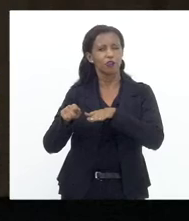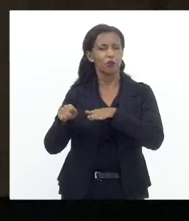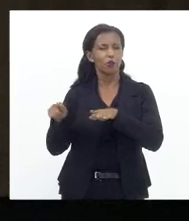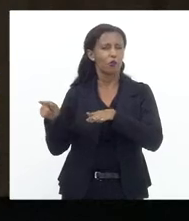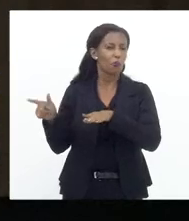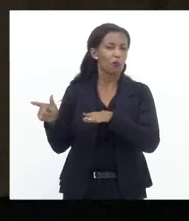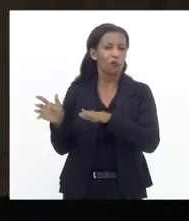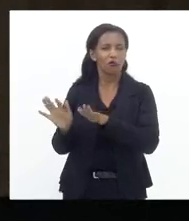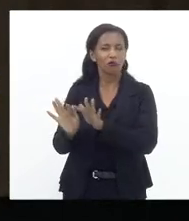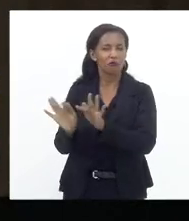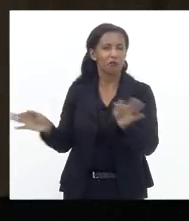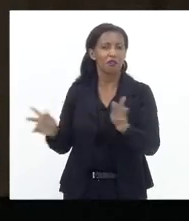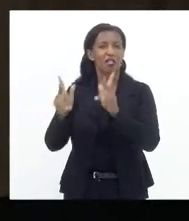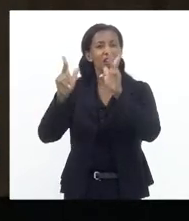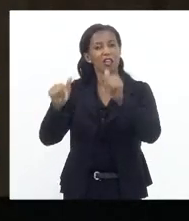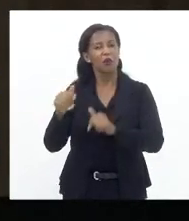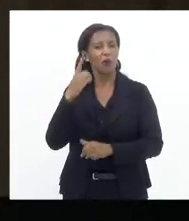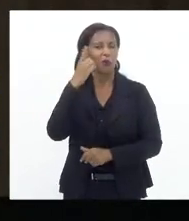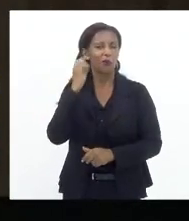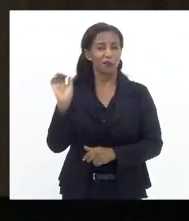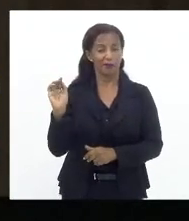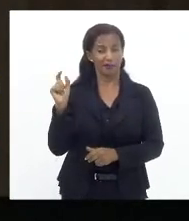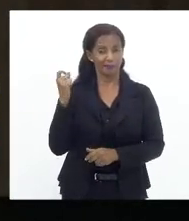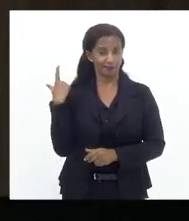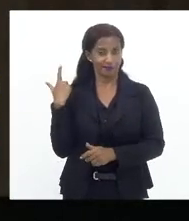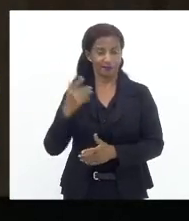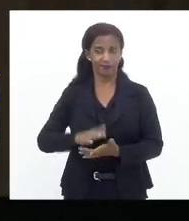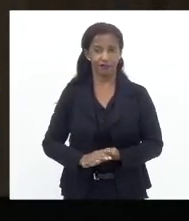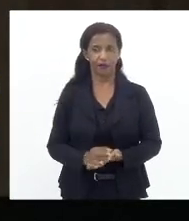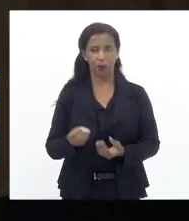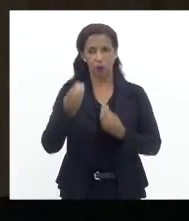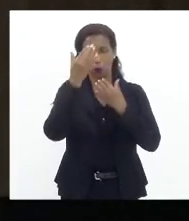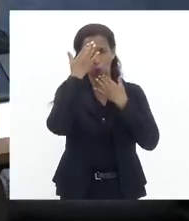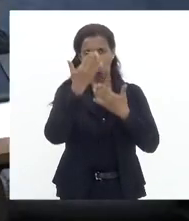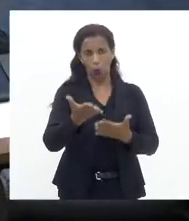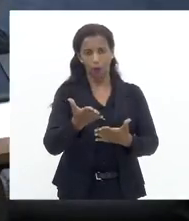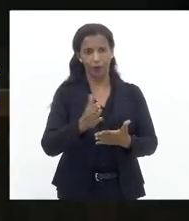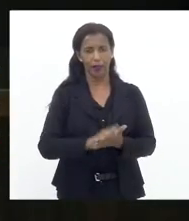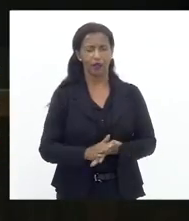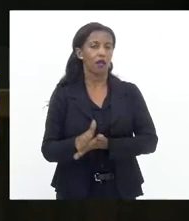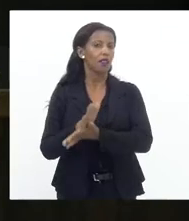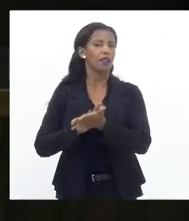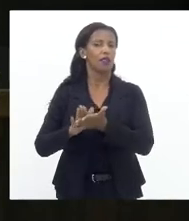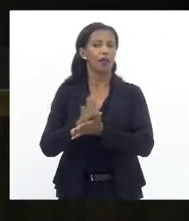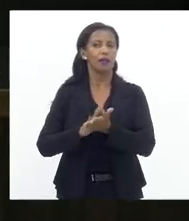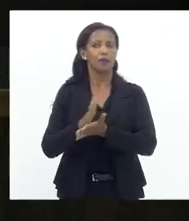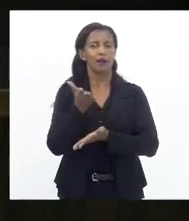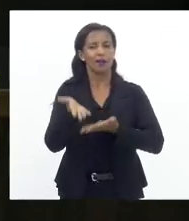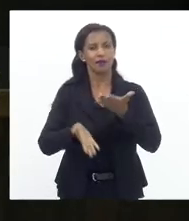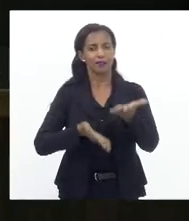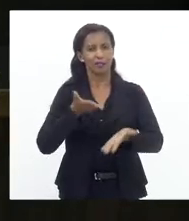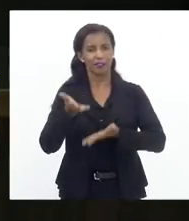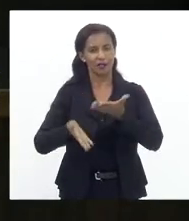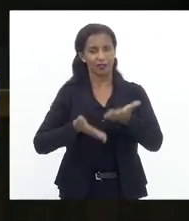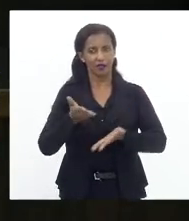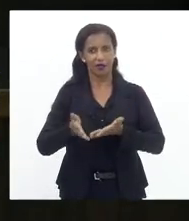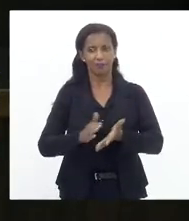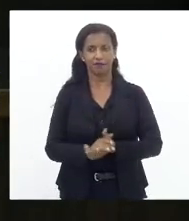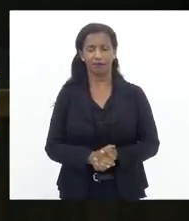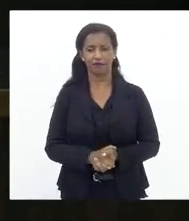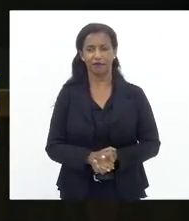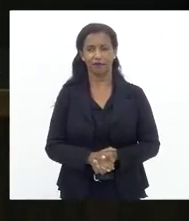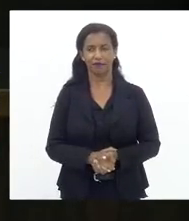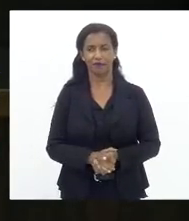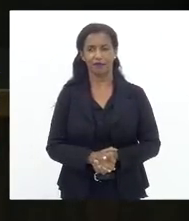rasteira como o deputado que me antecedeu Muito obrigado a senhora presidenta nada mais havendo a tratar no expediente